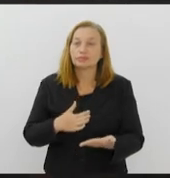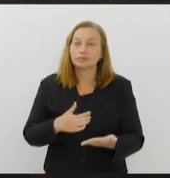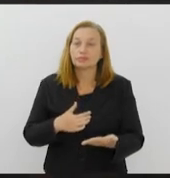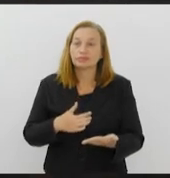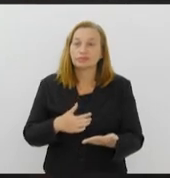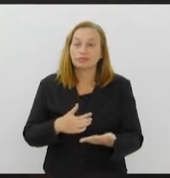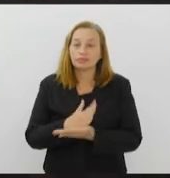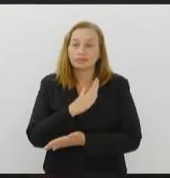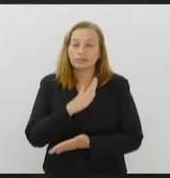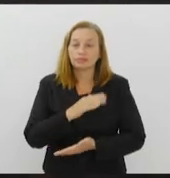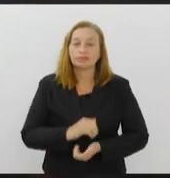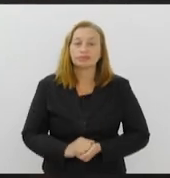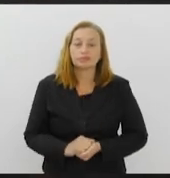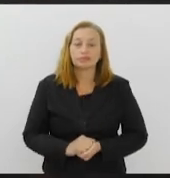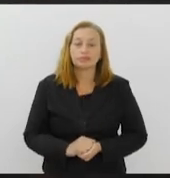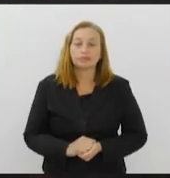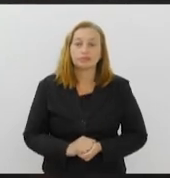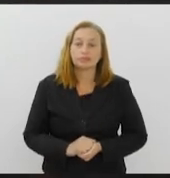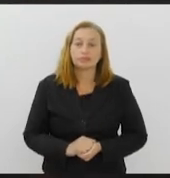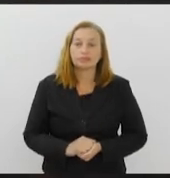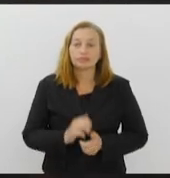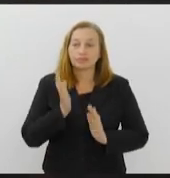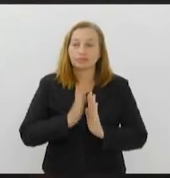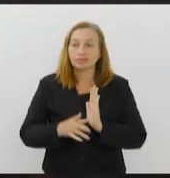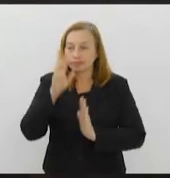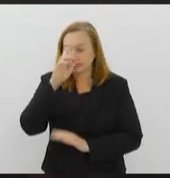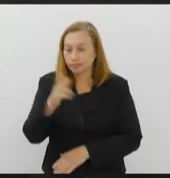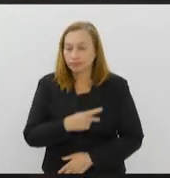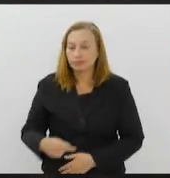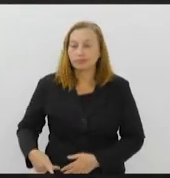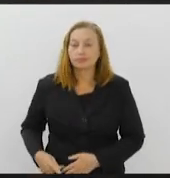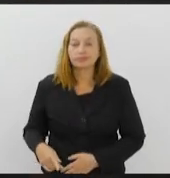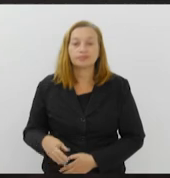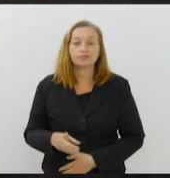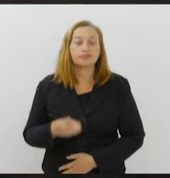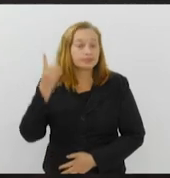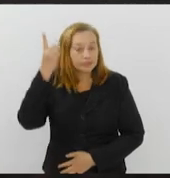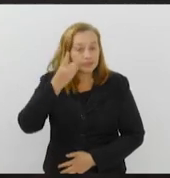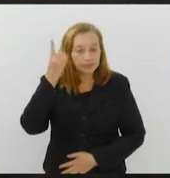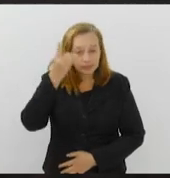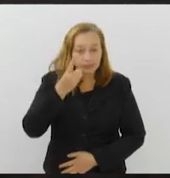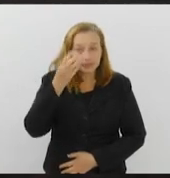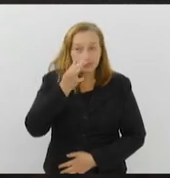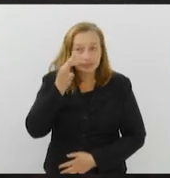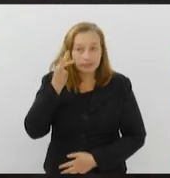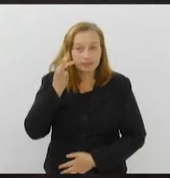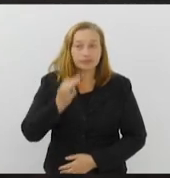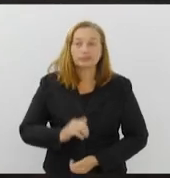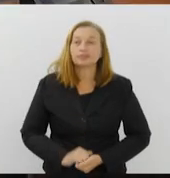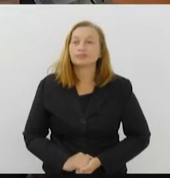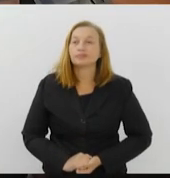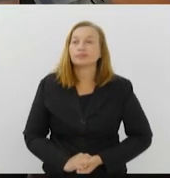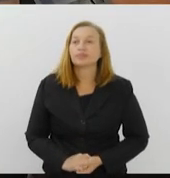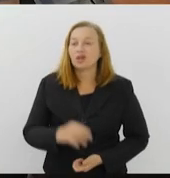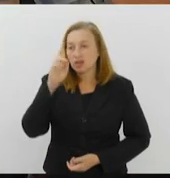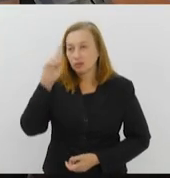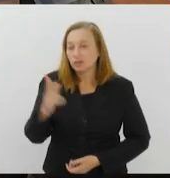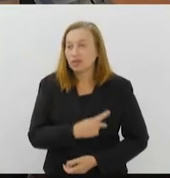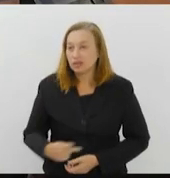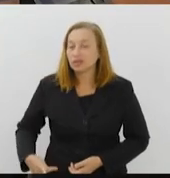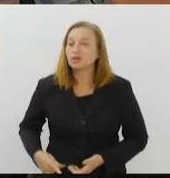estão, aprovado. Pela ordem, senhor presidente. Pela ordem, nosso nobre deputado Serafim. Presidente, eu